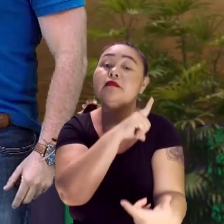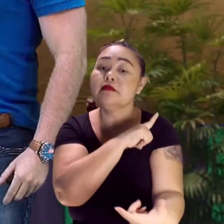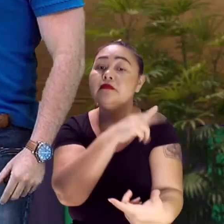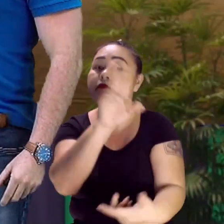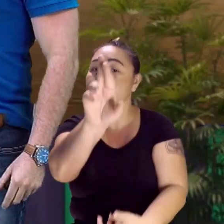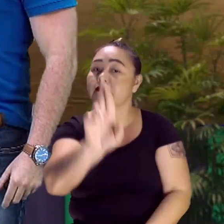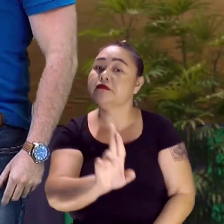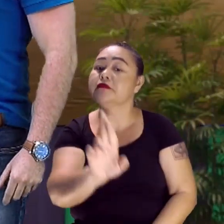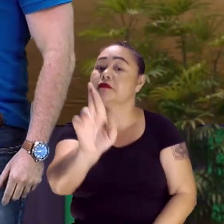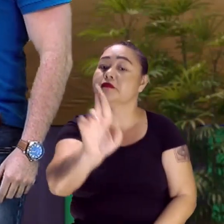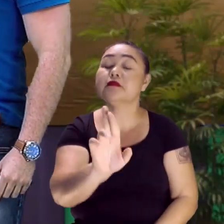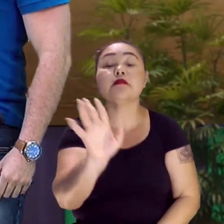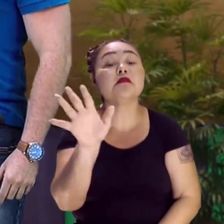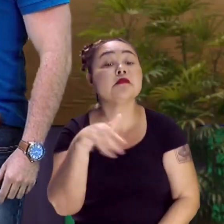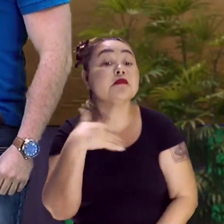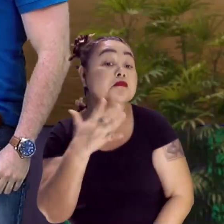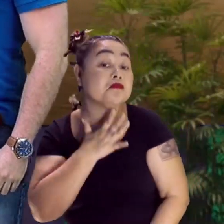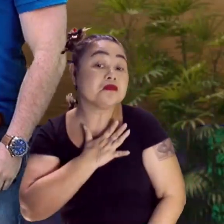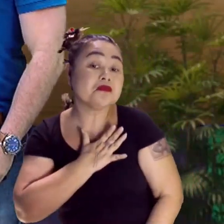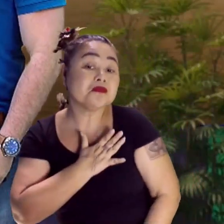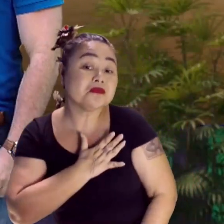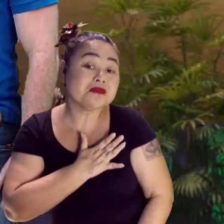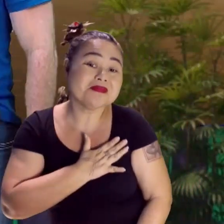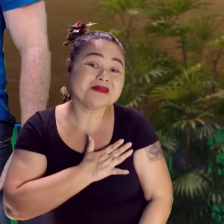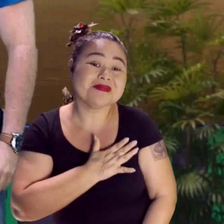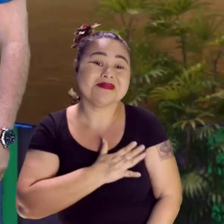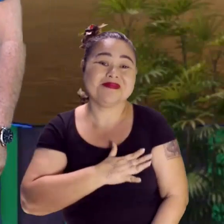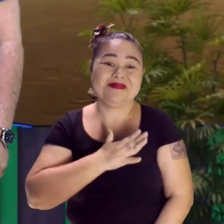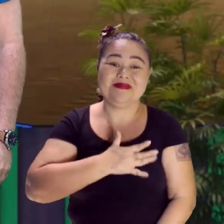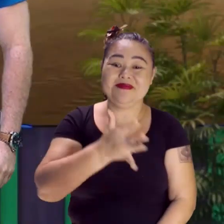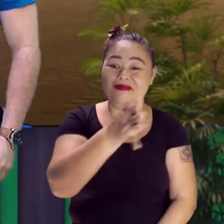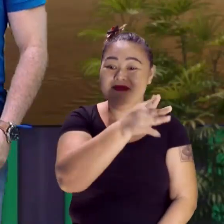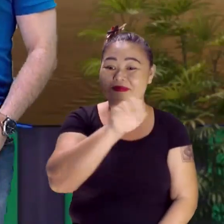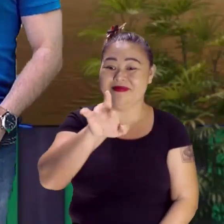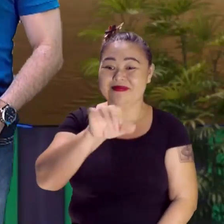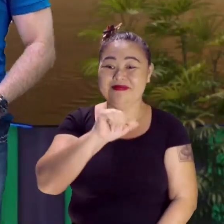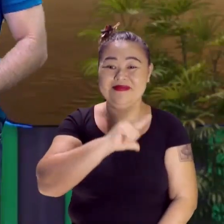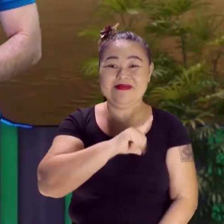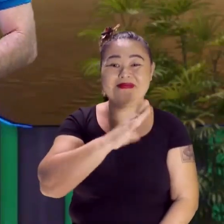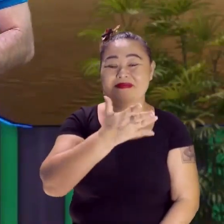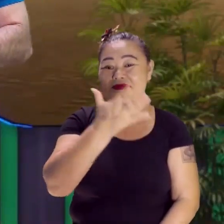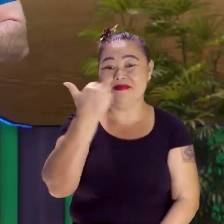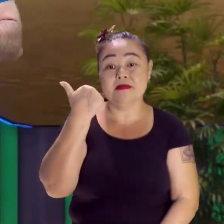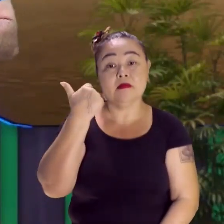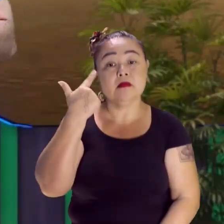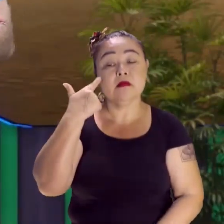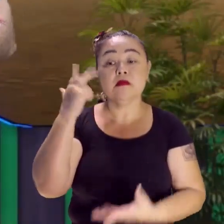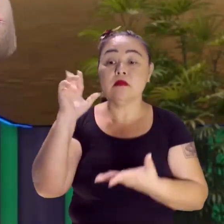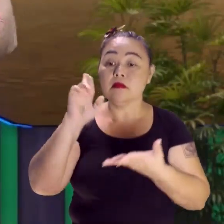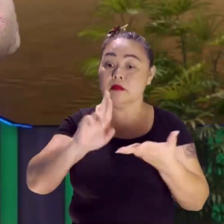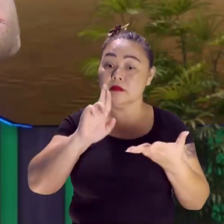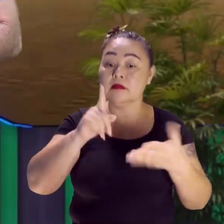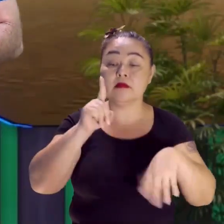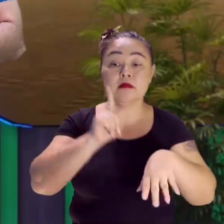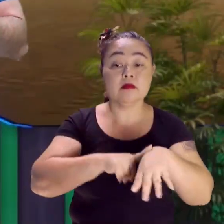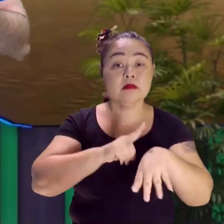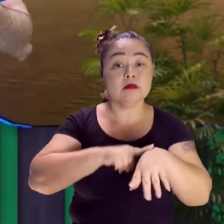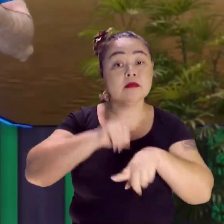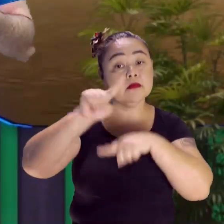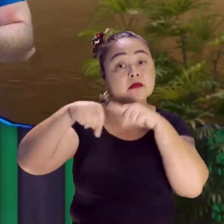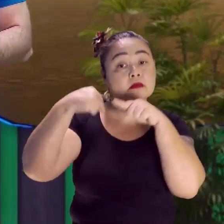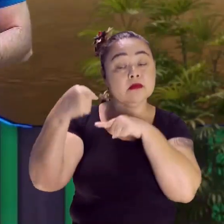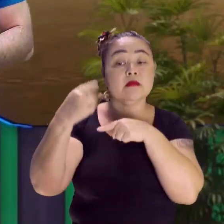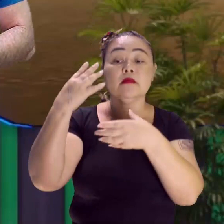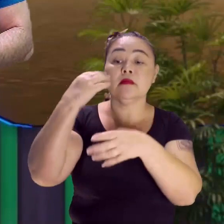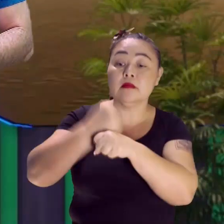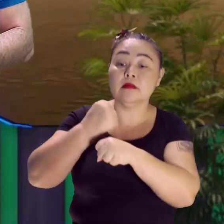que ele respondeu o que você acha Tranquilo então agora a gente vai fazer a resolução Desse nosso momento então quando a gente fala